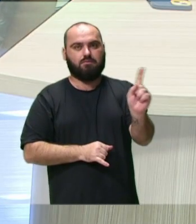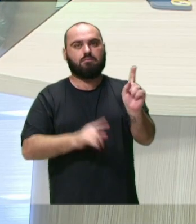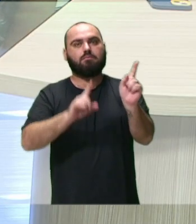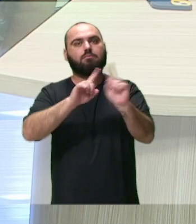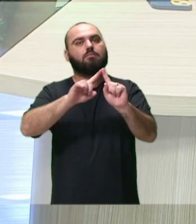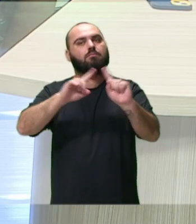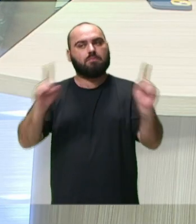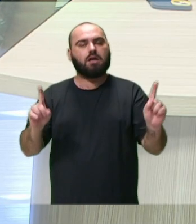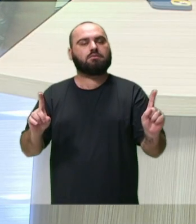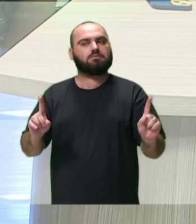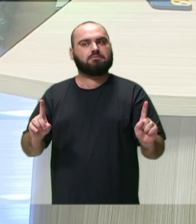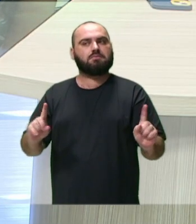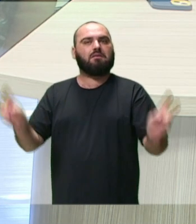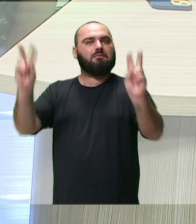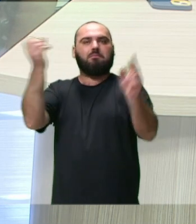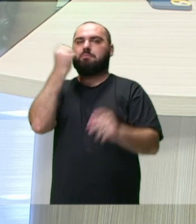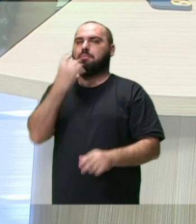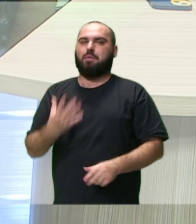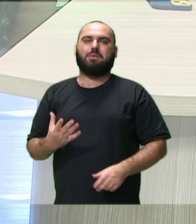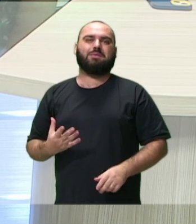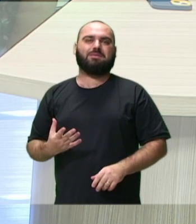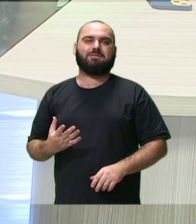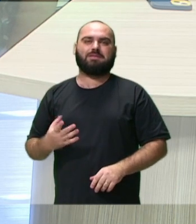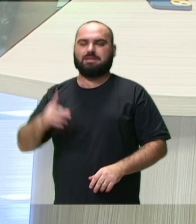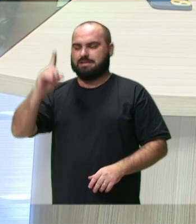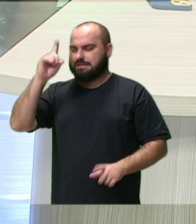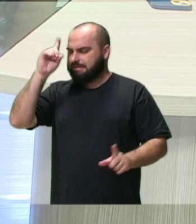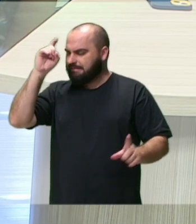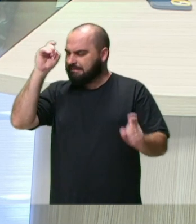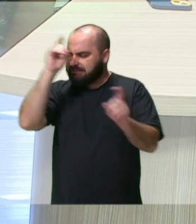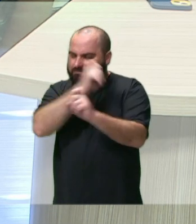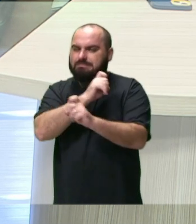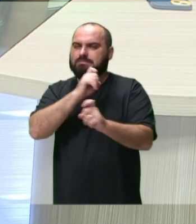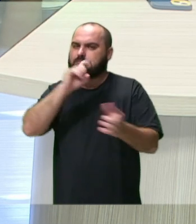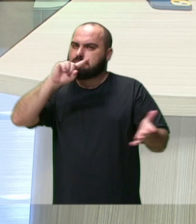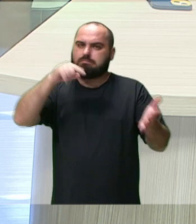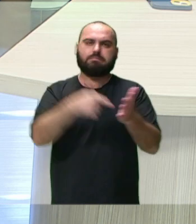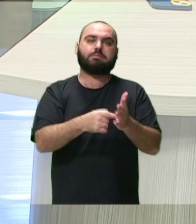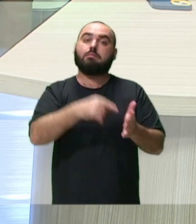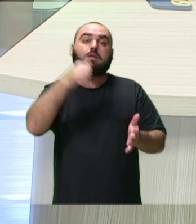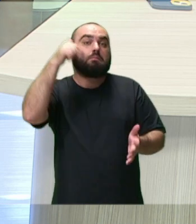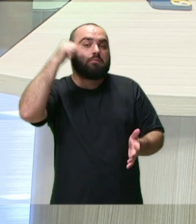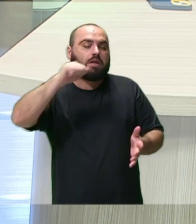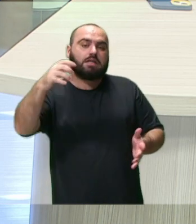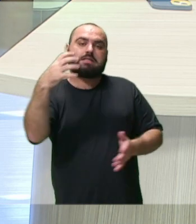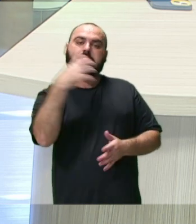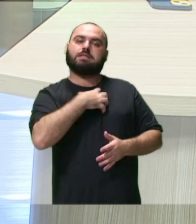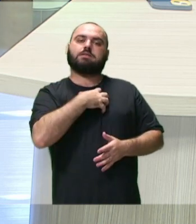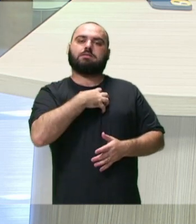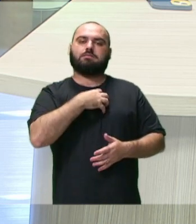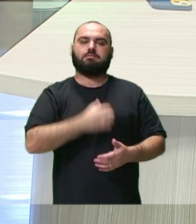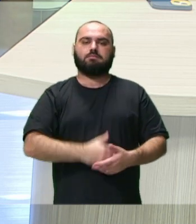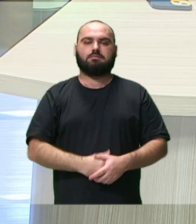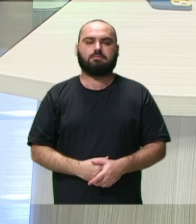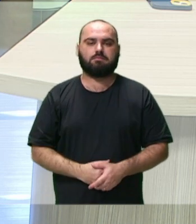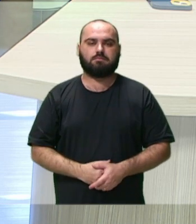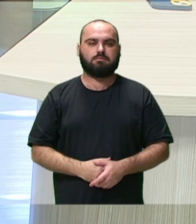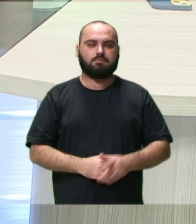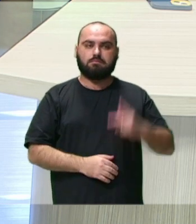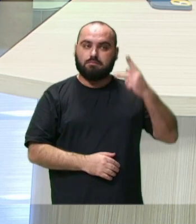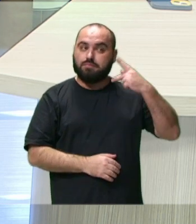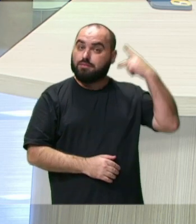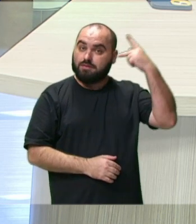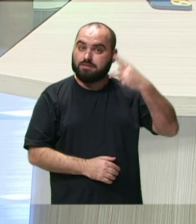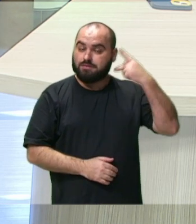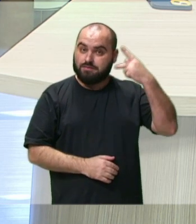pena. Vale a pena. É um desafio como todos os outros, porque basta ser mulher para se sentir desafiada, né? E política é um